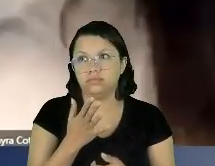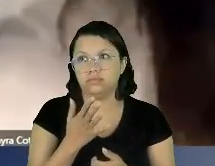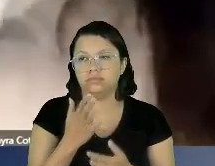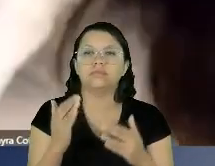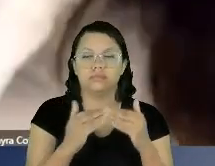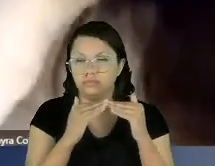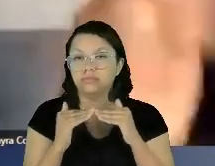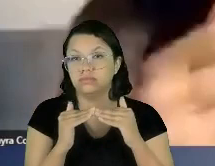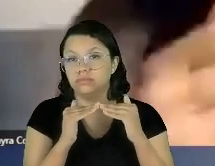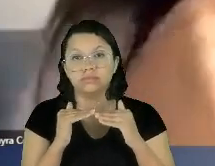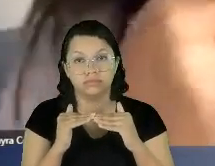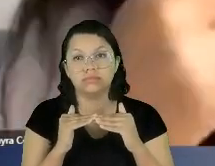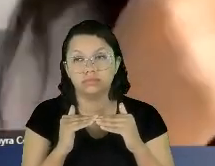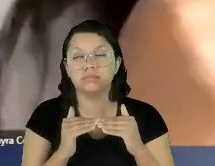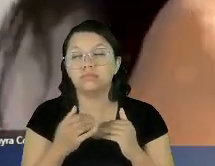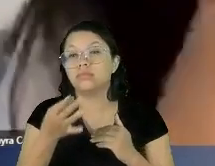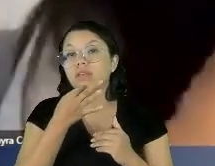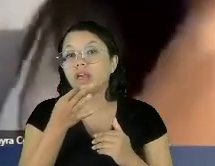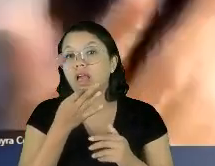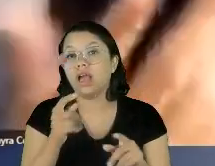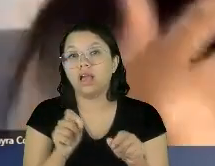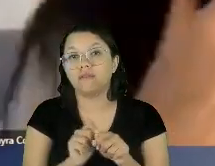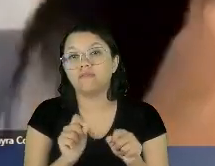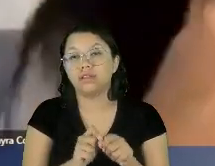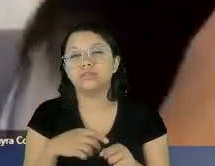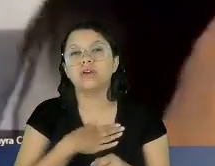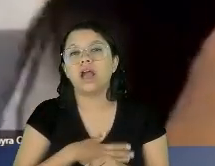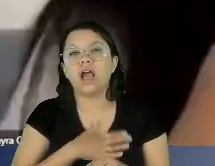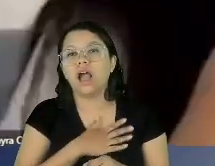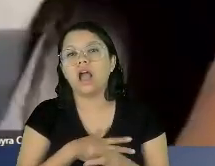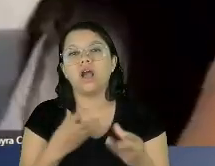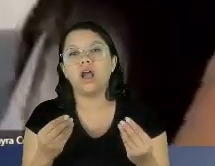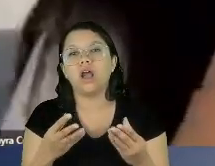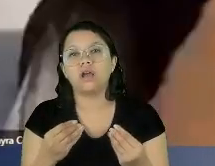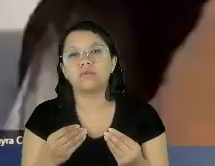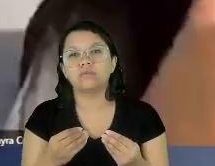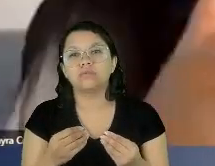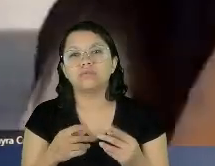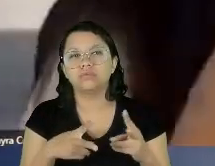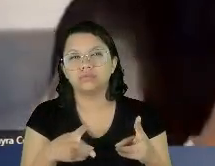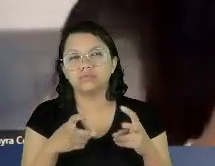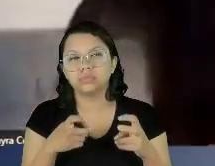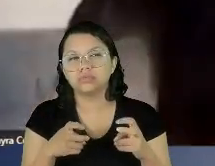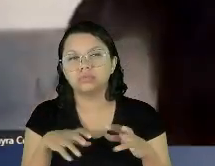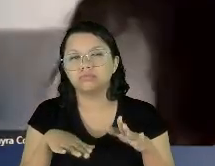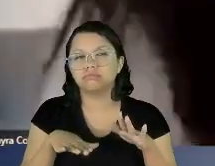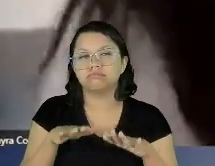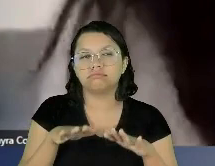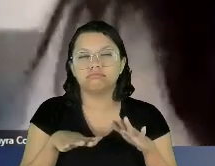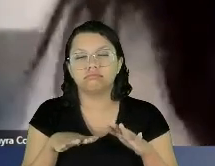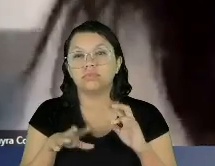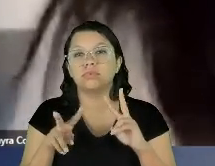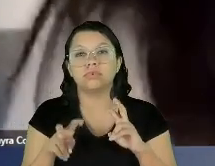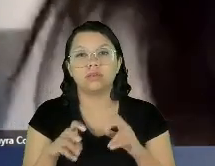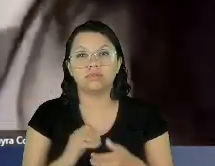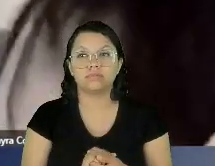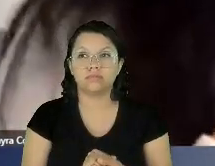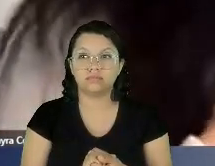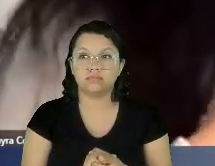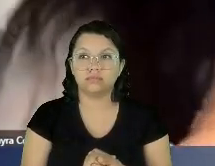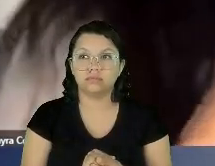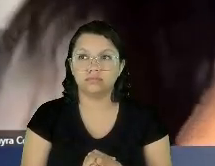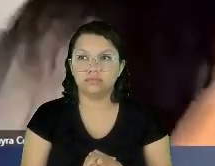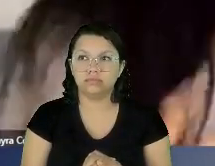eu concordo, né, com o comentário. Eu acho que eu gostei muito da sua ponderação, Nálida,